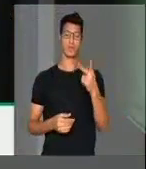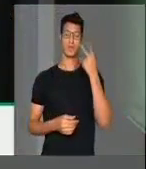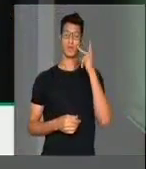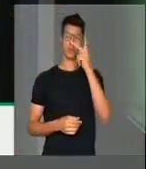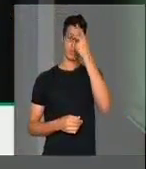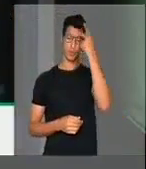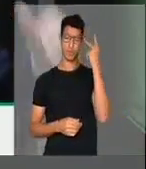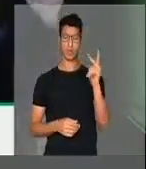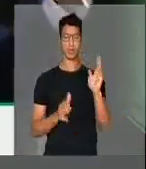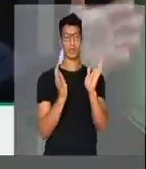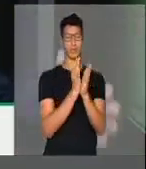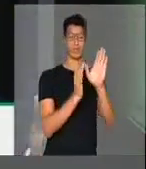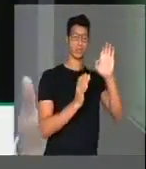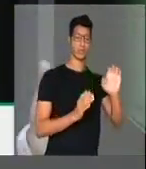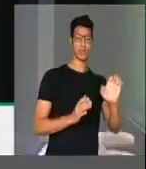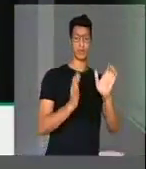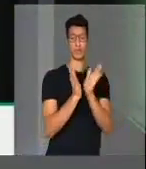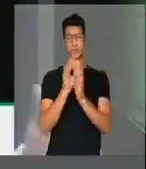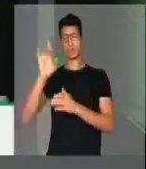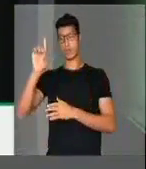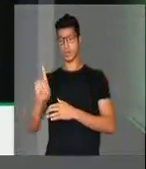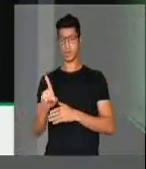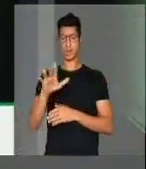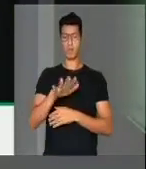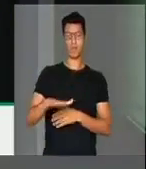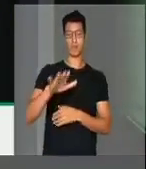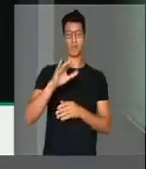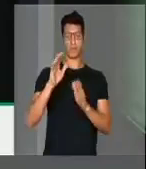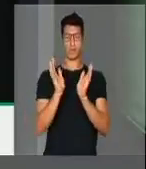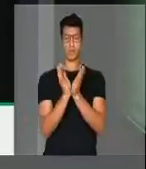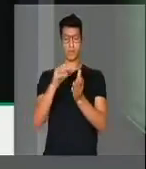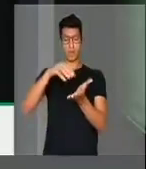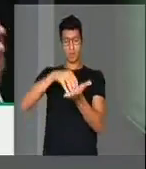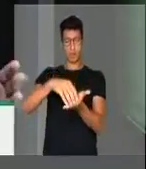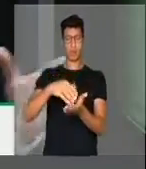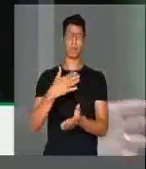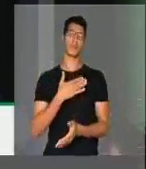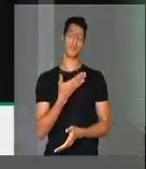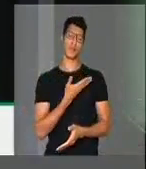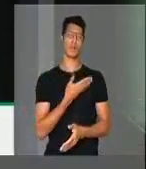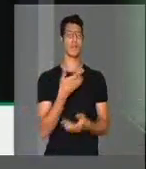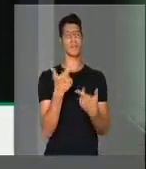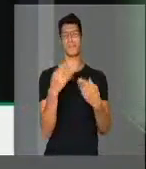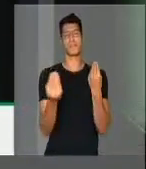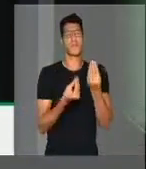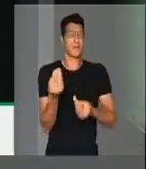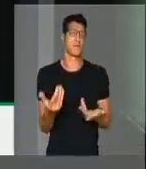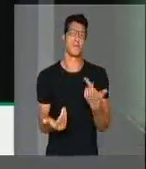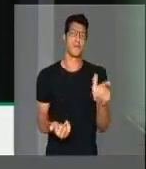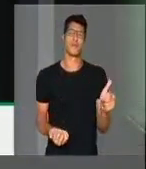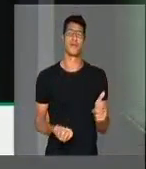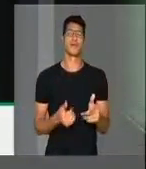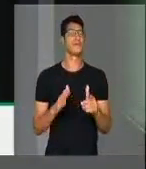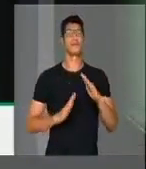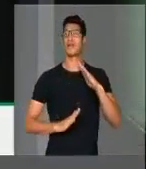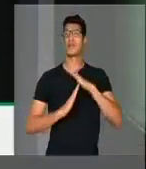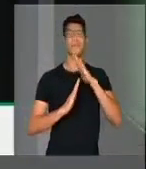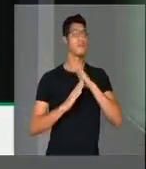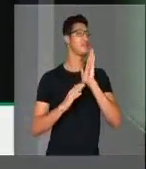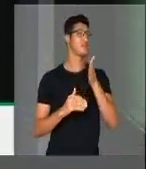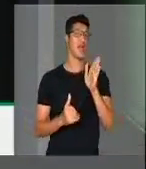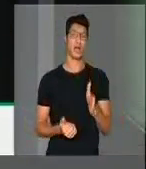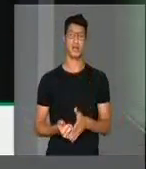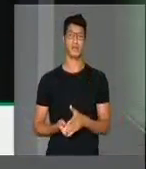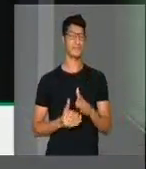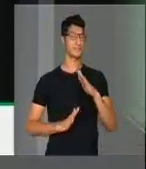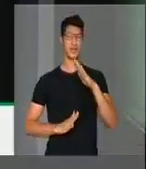para aqueles que são de esquerda, de partidos de esquerda, de direita, de centro. Meus amigos, não dá mais, passou dos